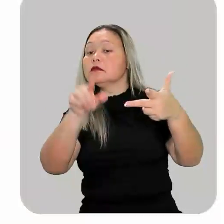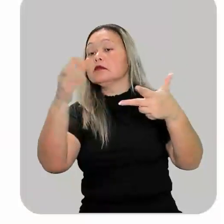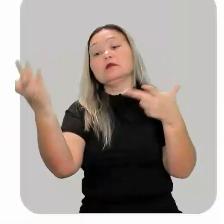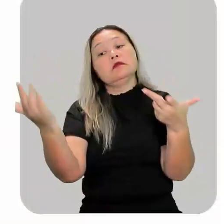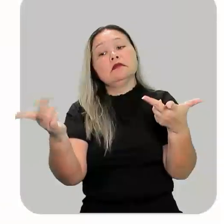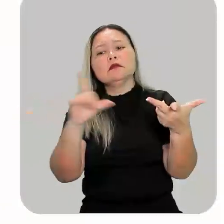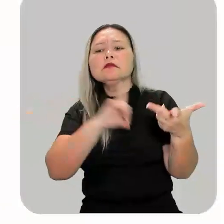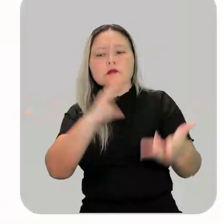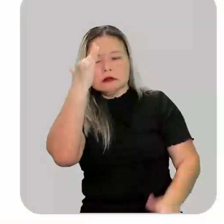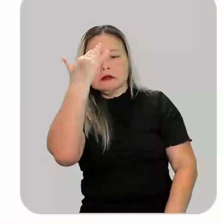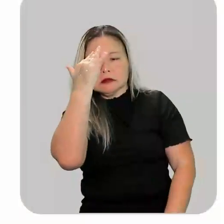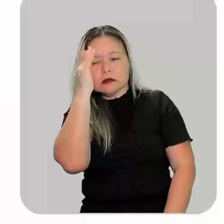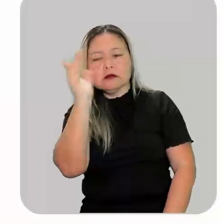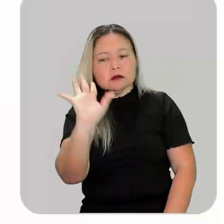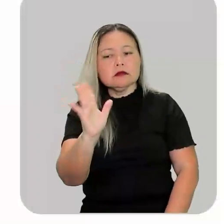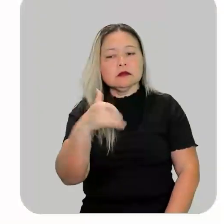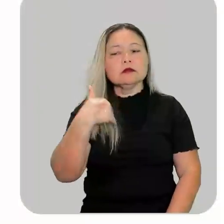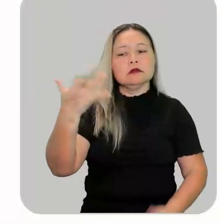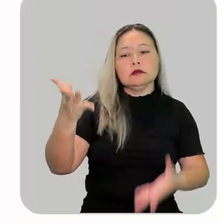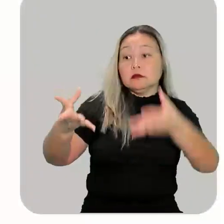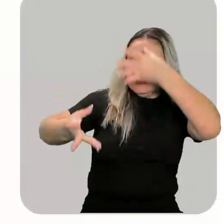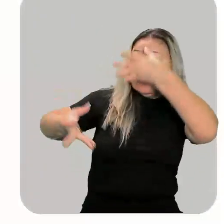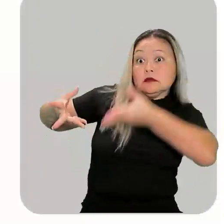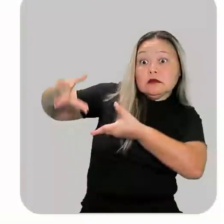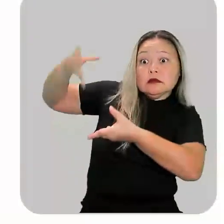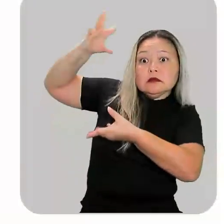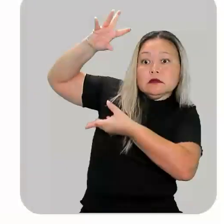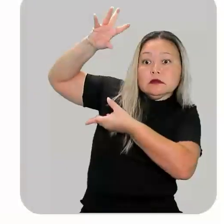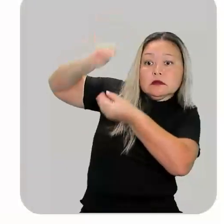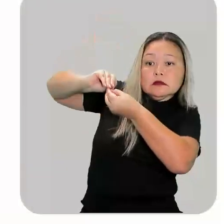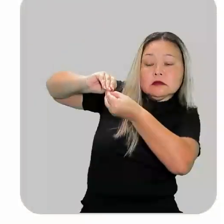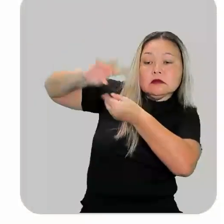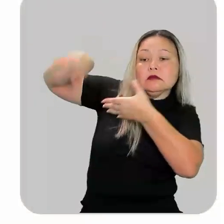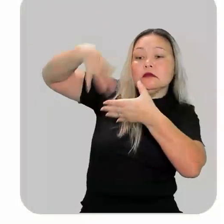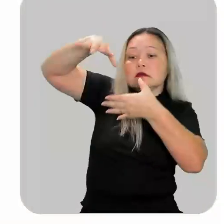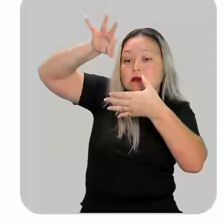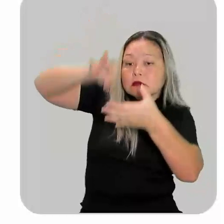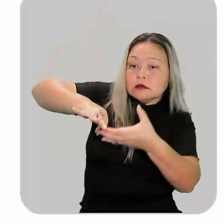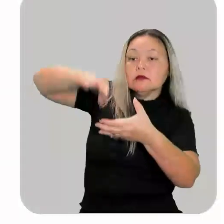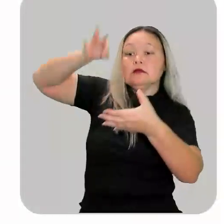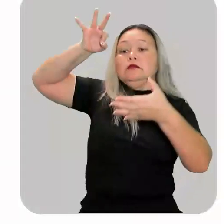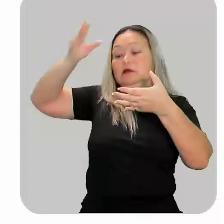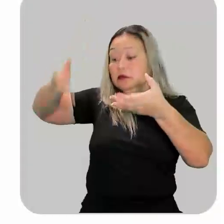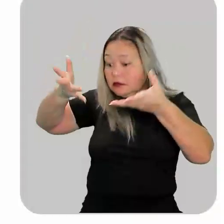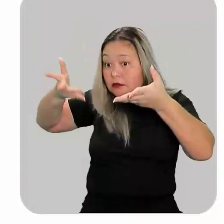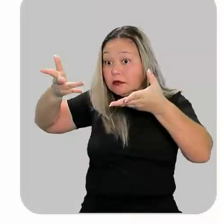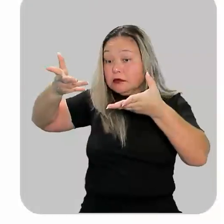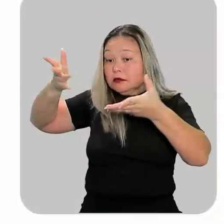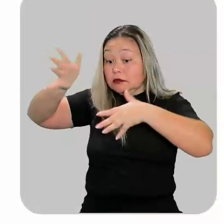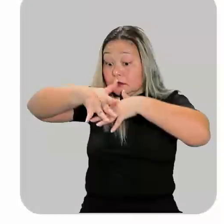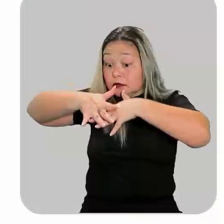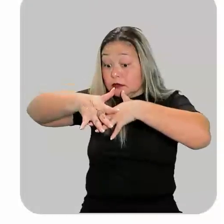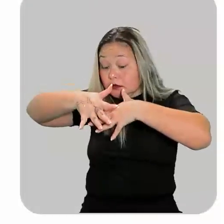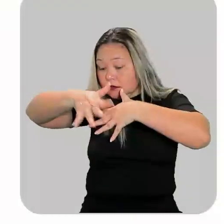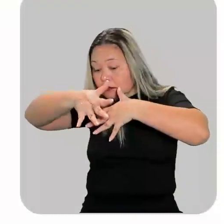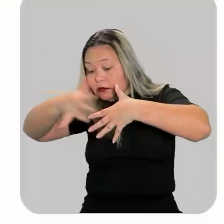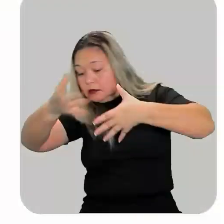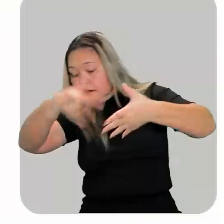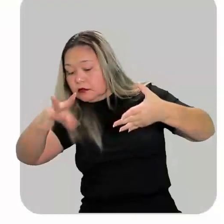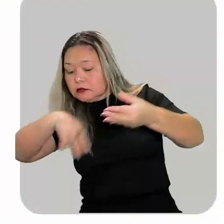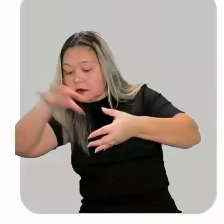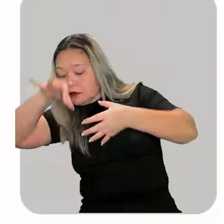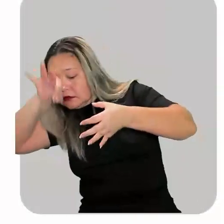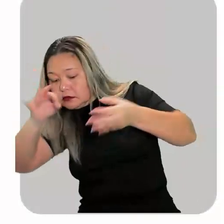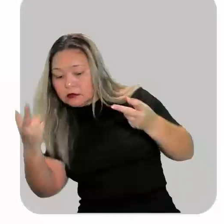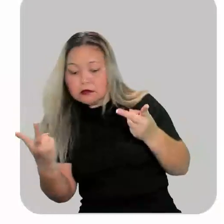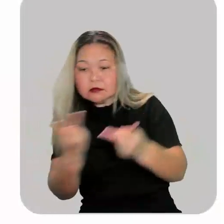professor? Você vai entender um pouquinho ali dessa junção, tá, da palavra matemática, né? Matemática com a